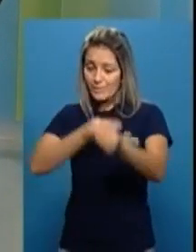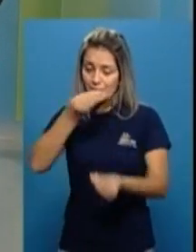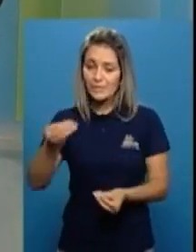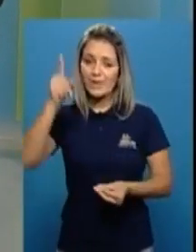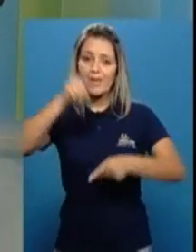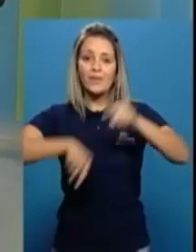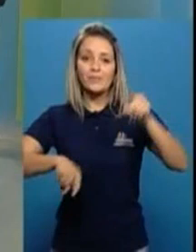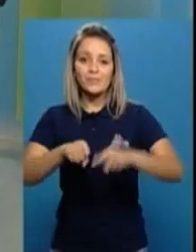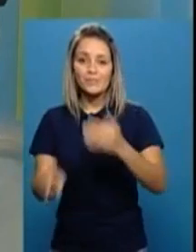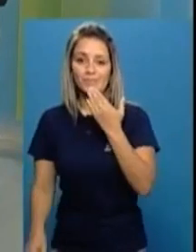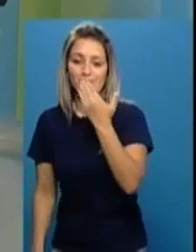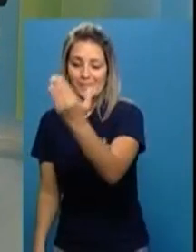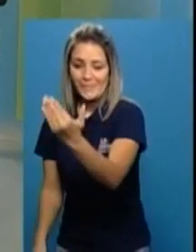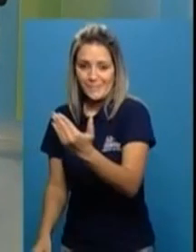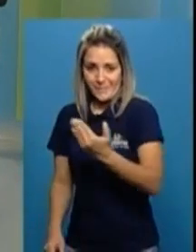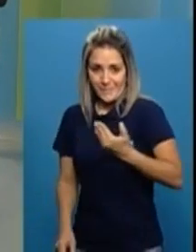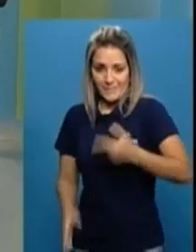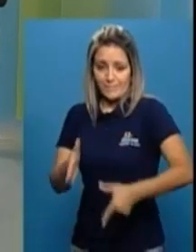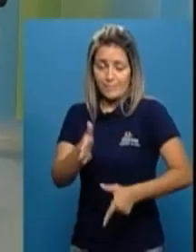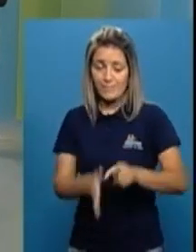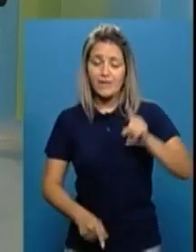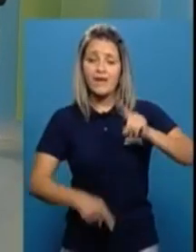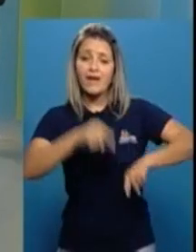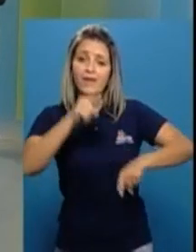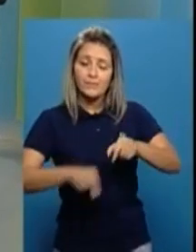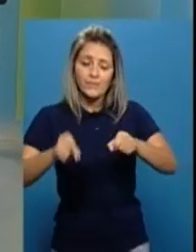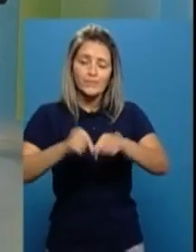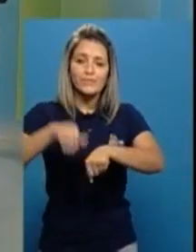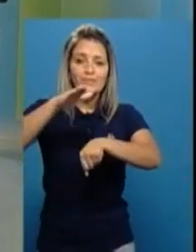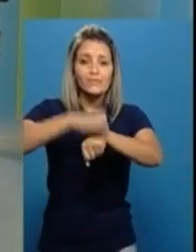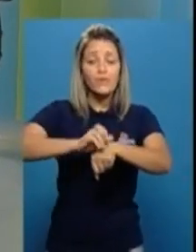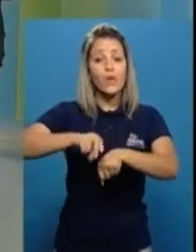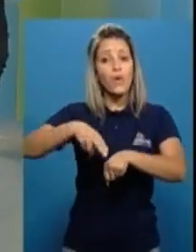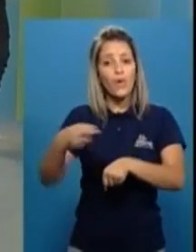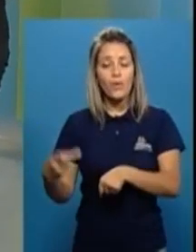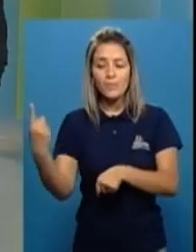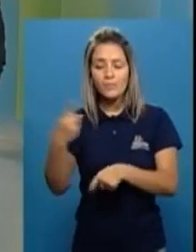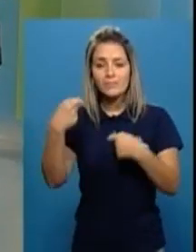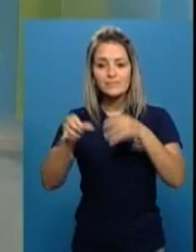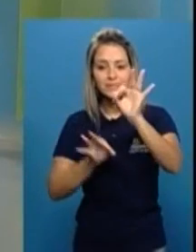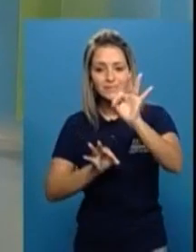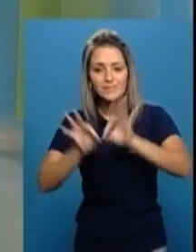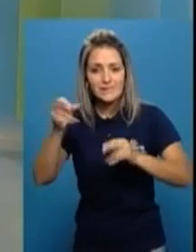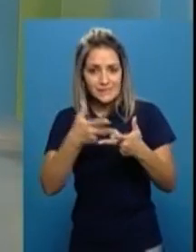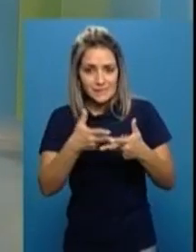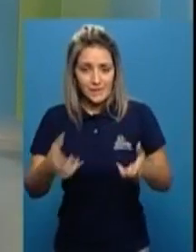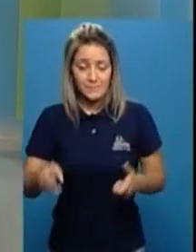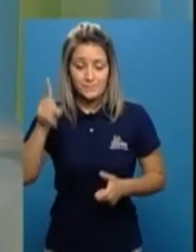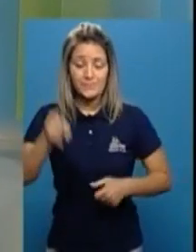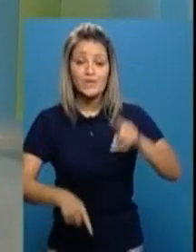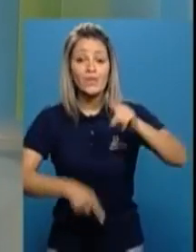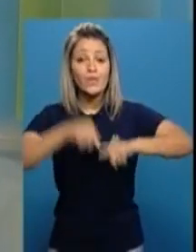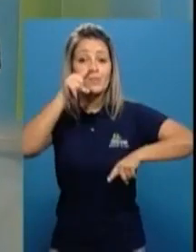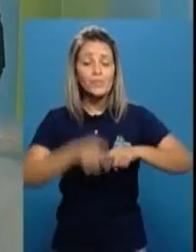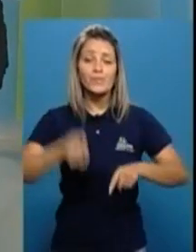sob encomenda, os produtos artesanais e os sob projeto. Os produtos